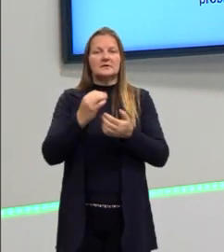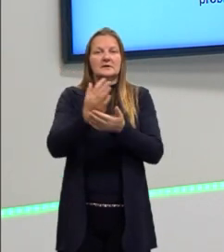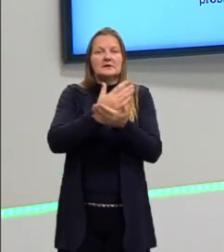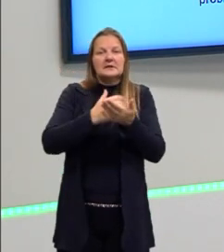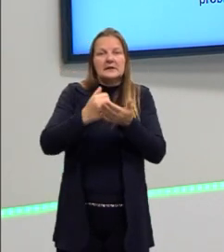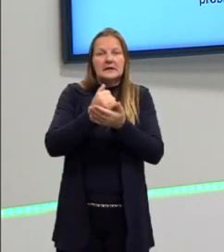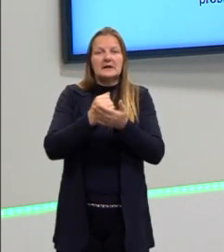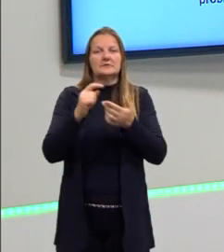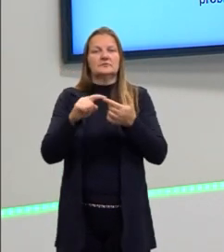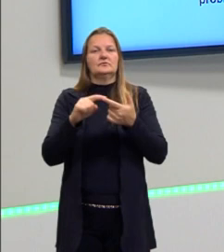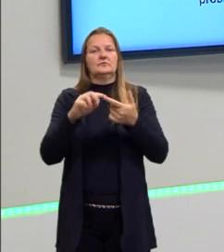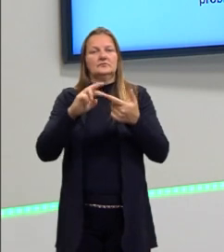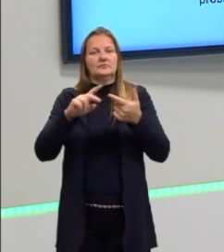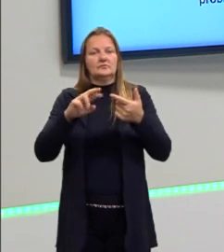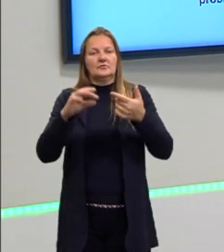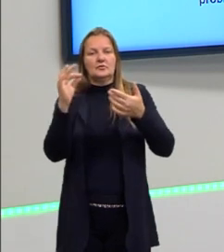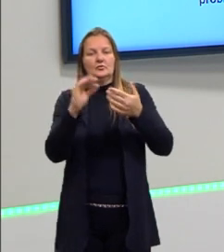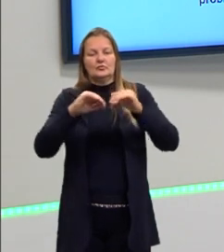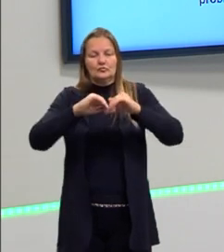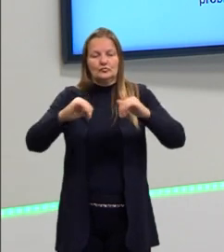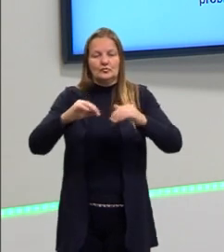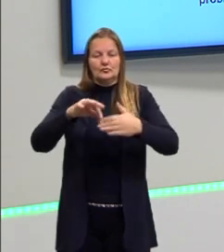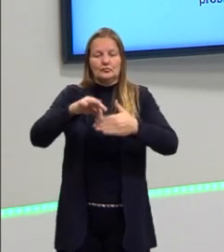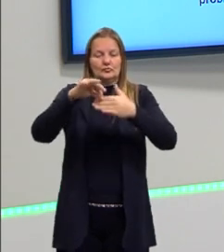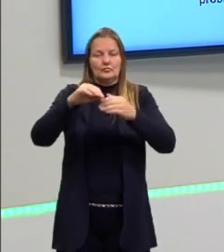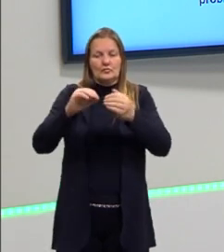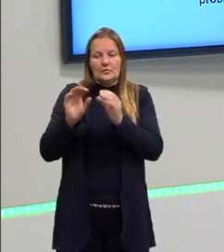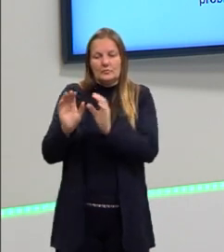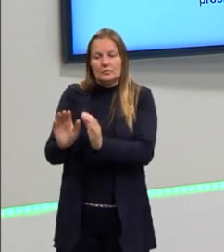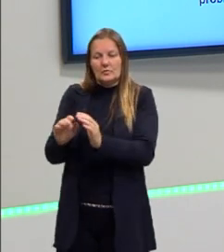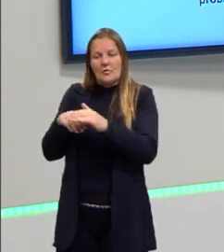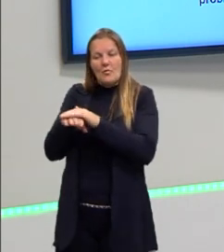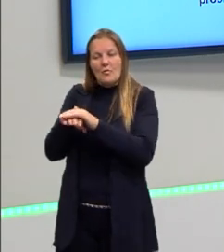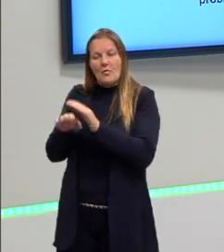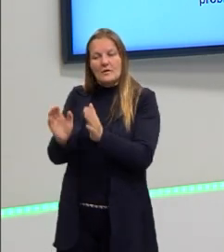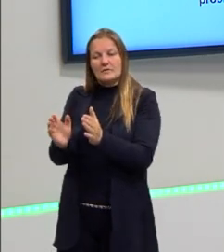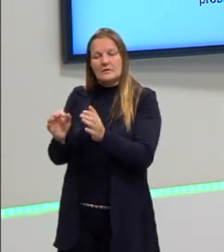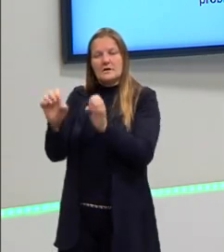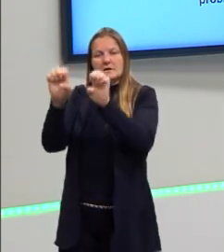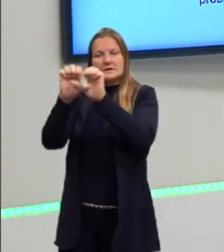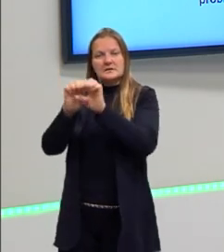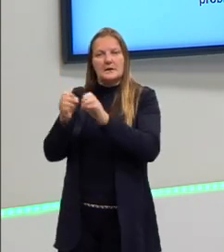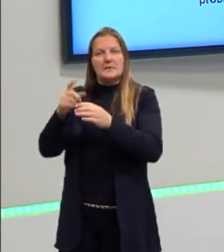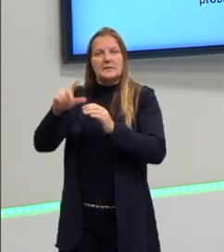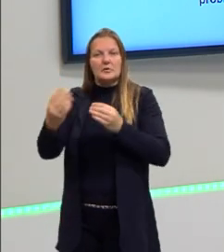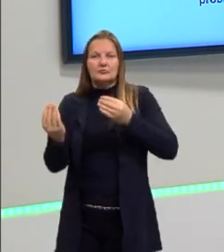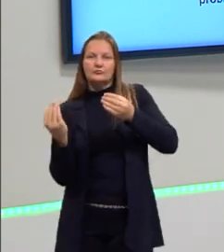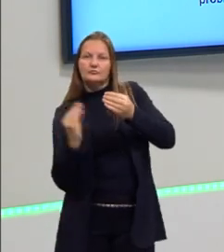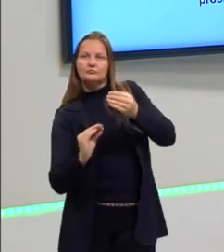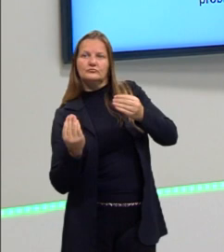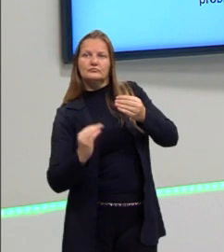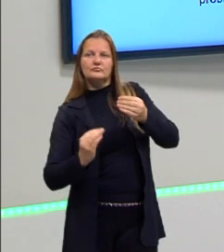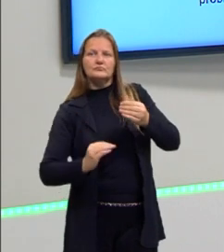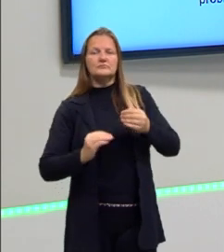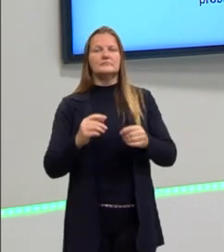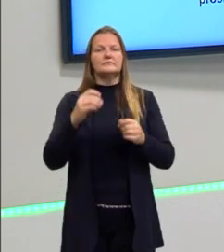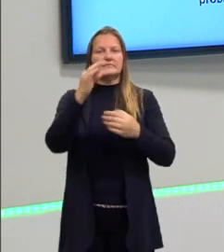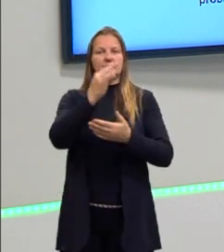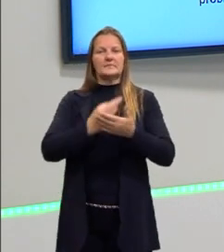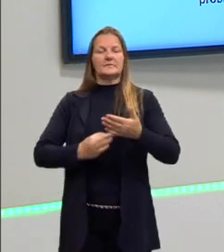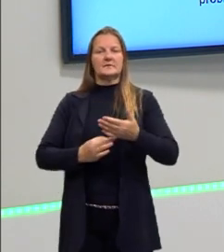eu tenho isso e se isso separo destaco deixo lá guardadinho no meu esquema para construir o meu texto beleza